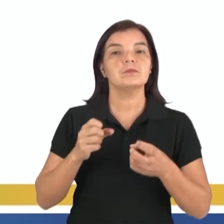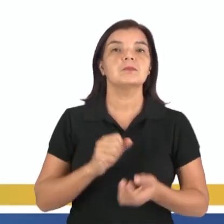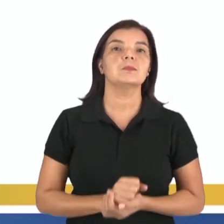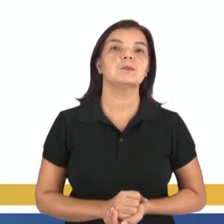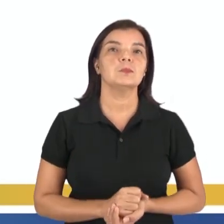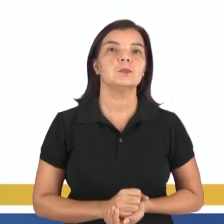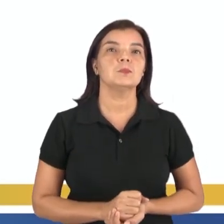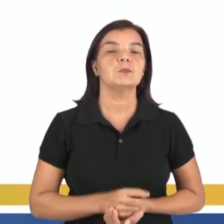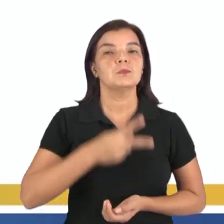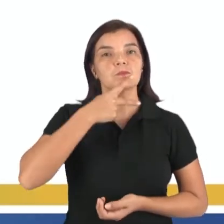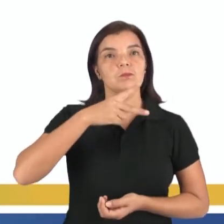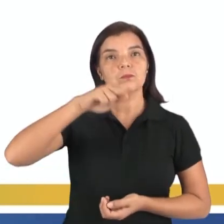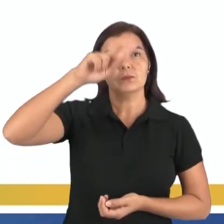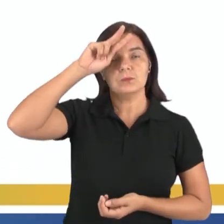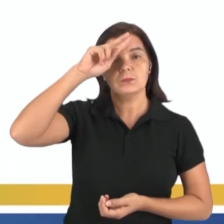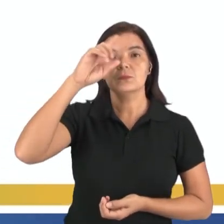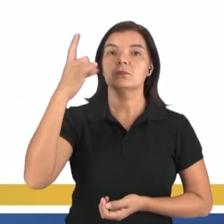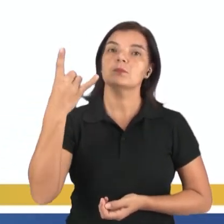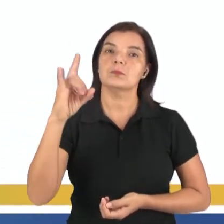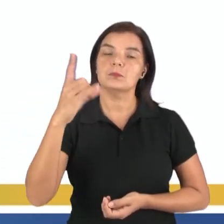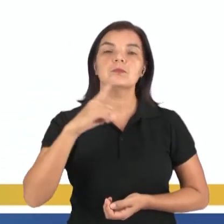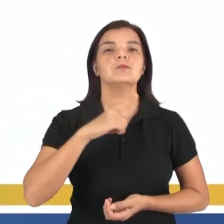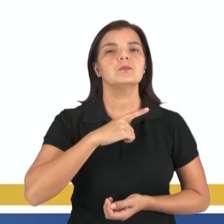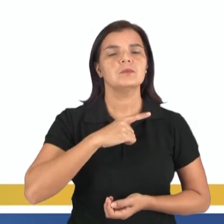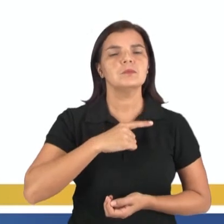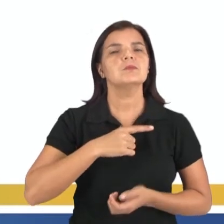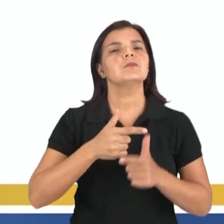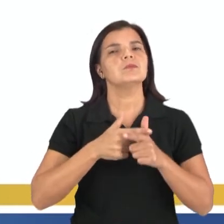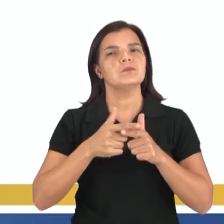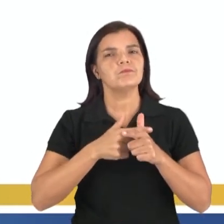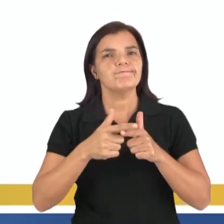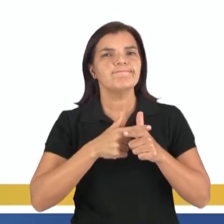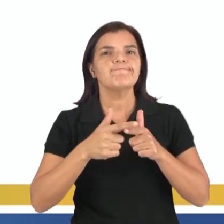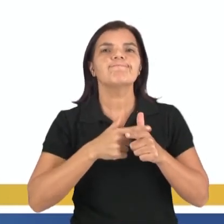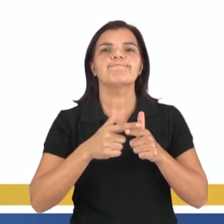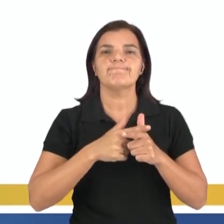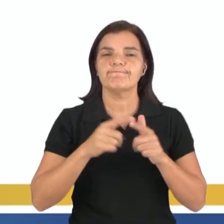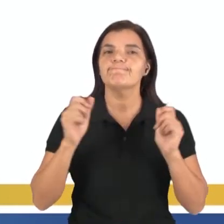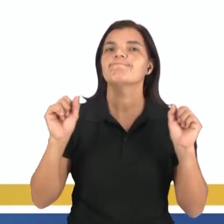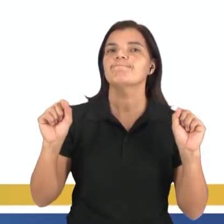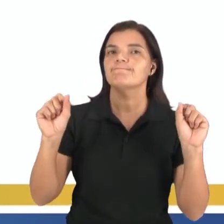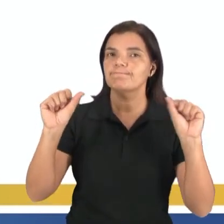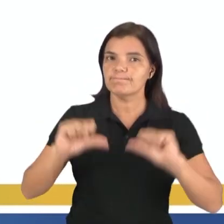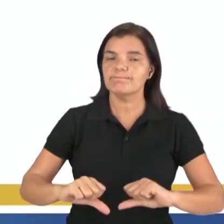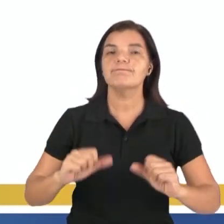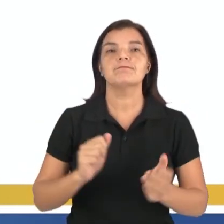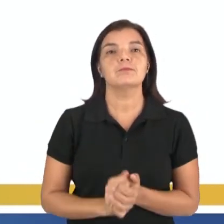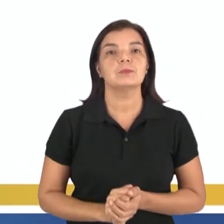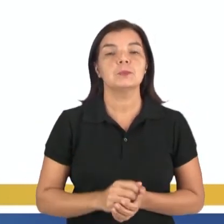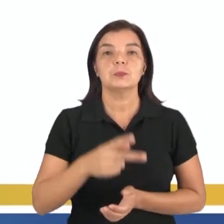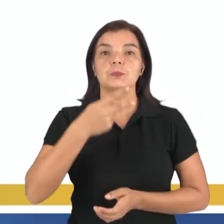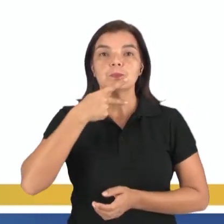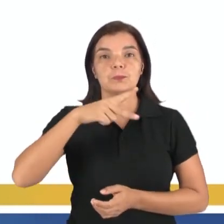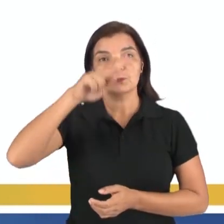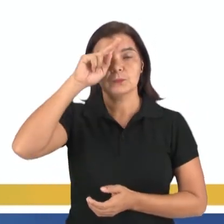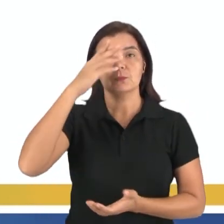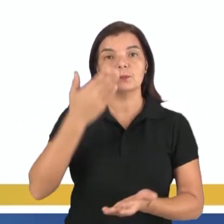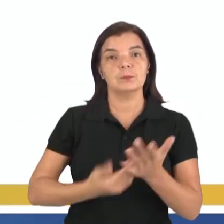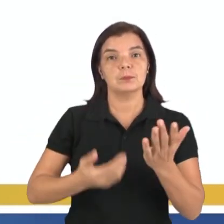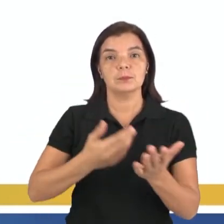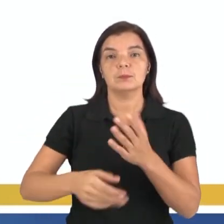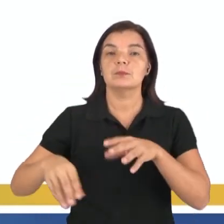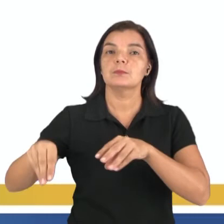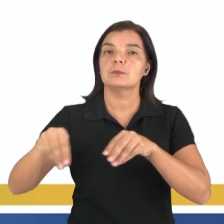percebeu que o Peru e a Bolívia tiveram algumas consequências bem graves, né? O Peru, por exemplo,